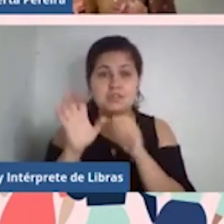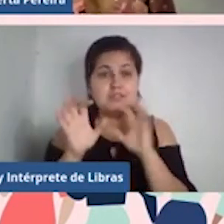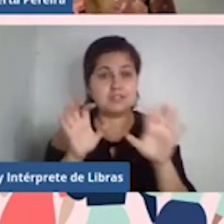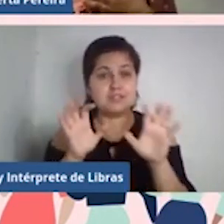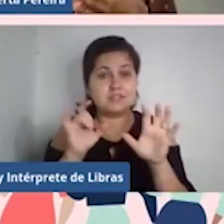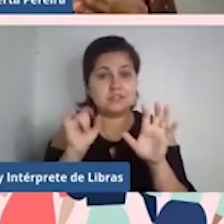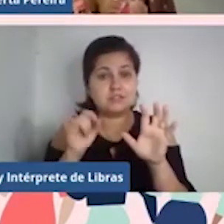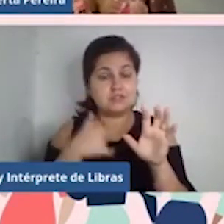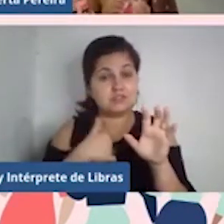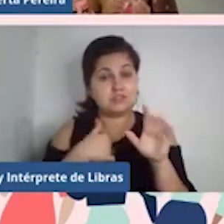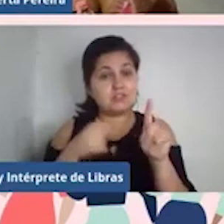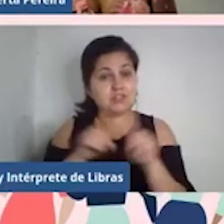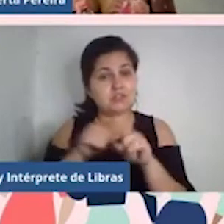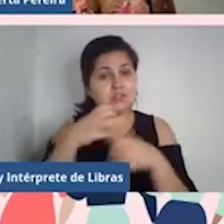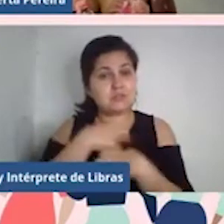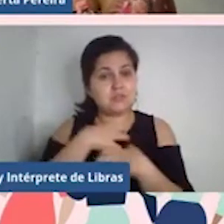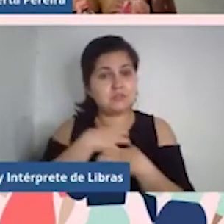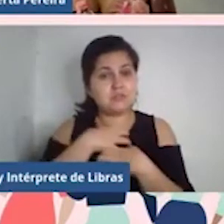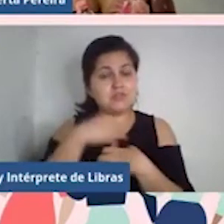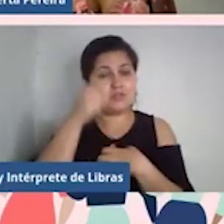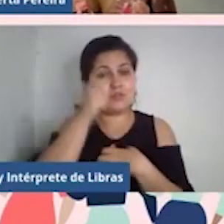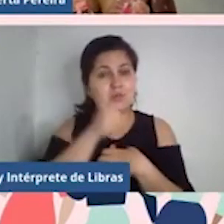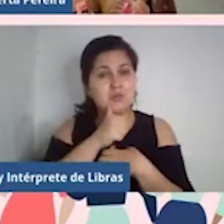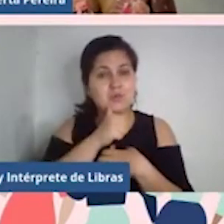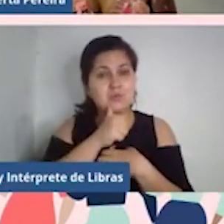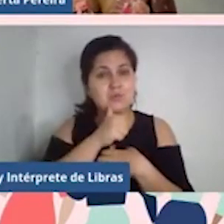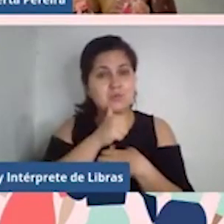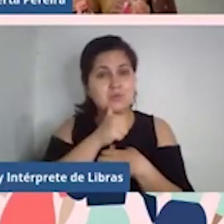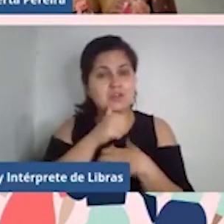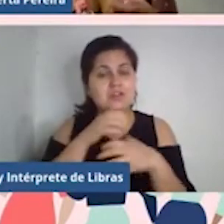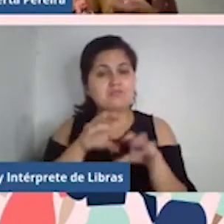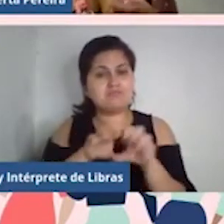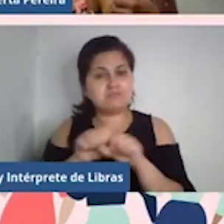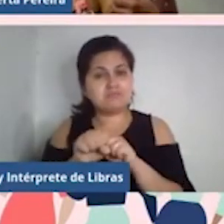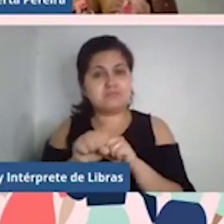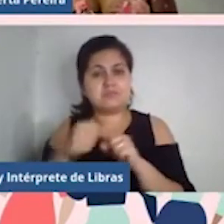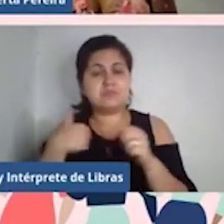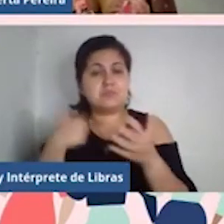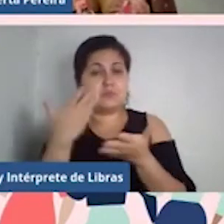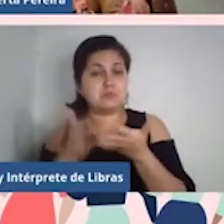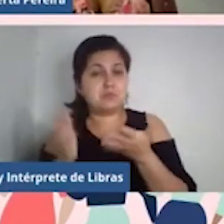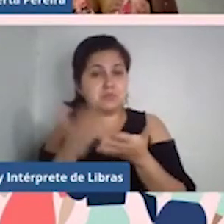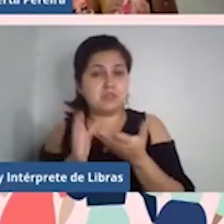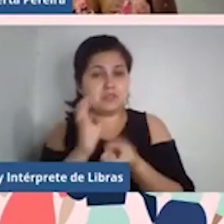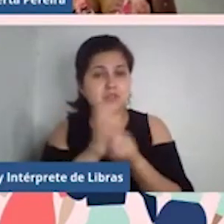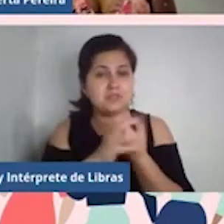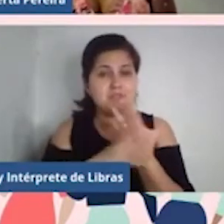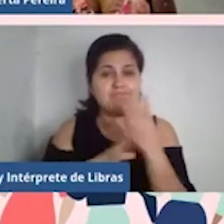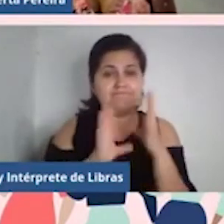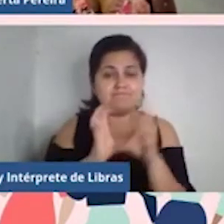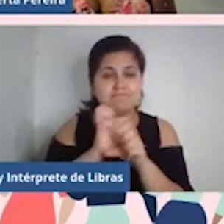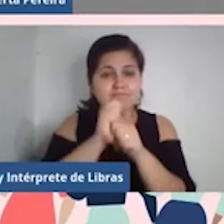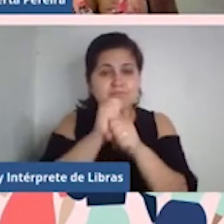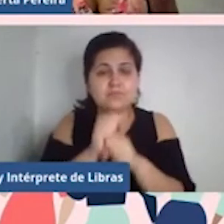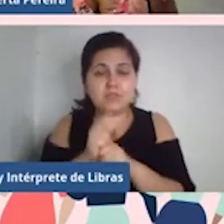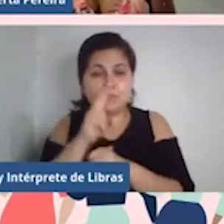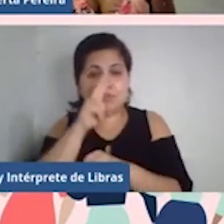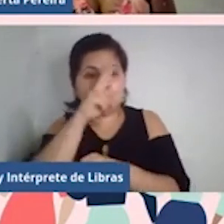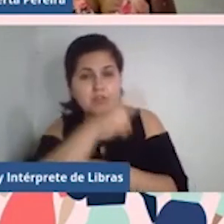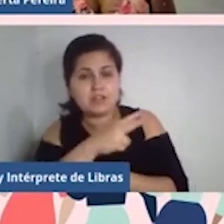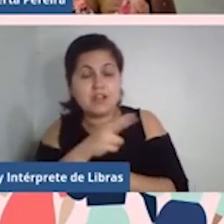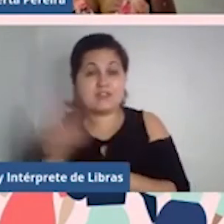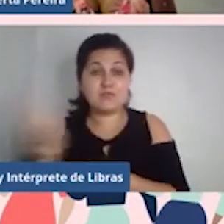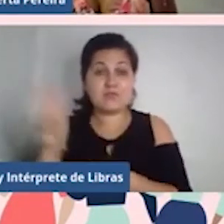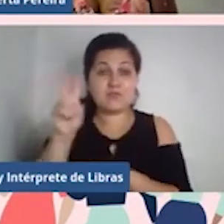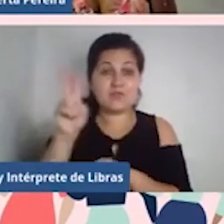eu também me sinto como mulher formada por perdas que me fortaleceram, as vitórias, claro que a